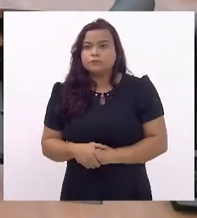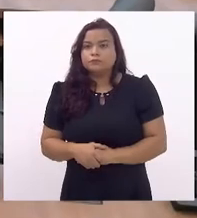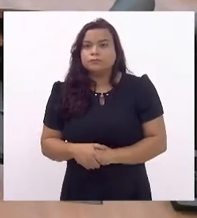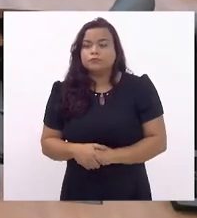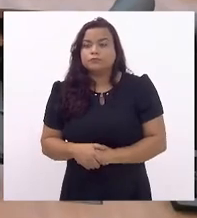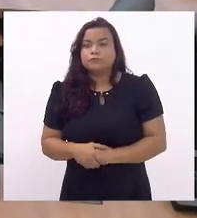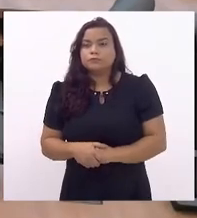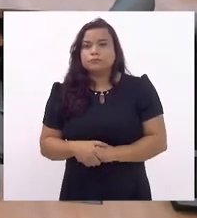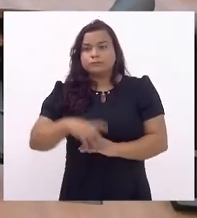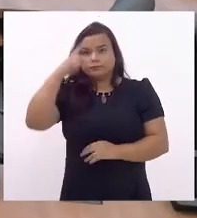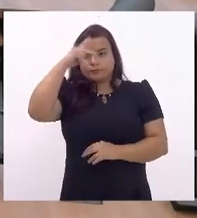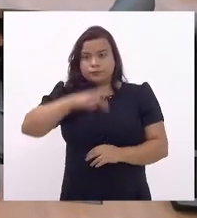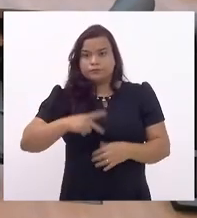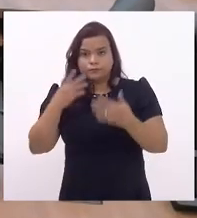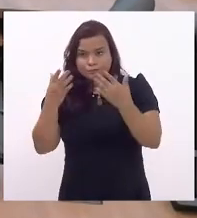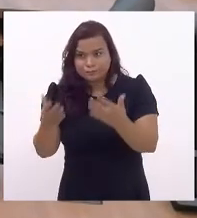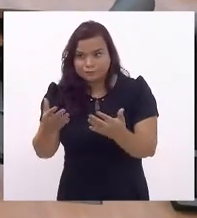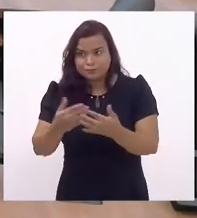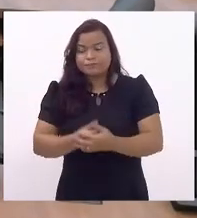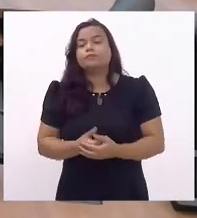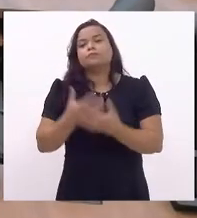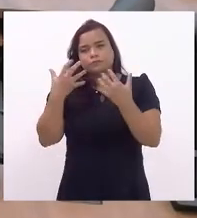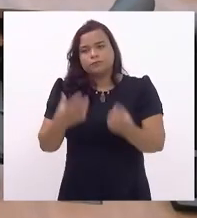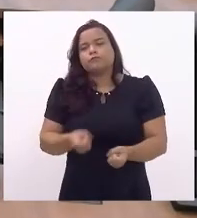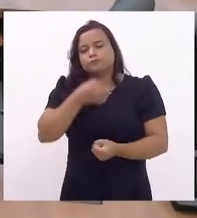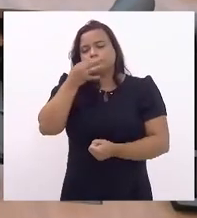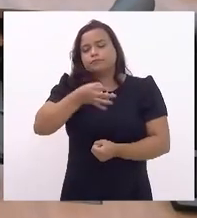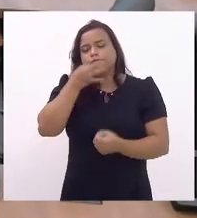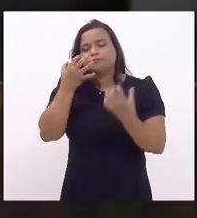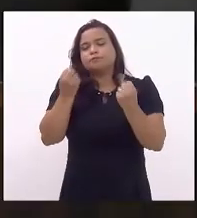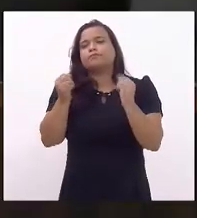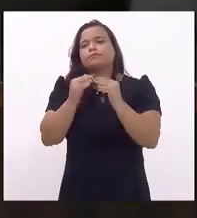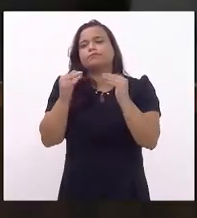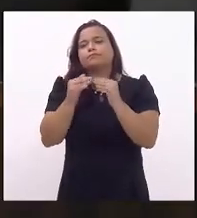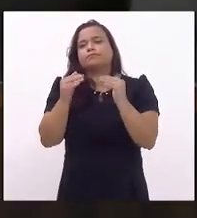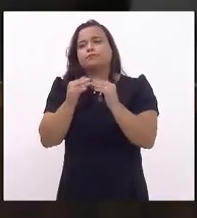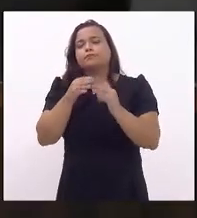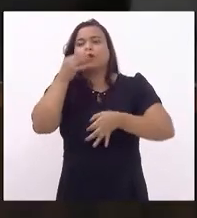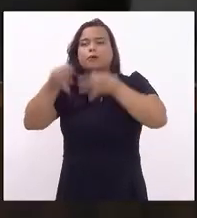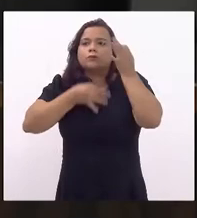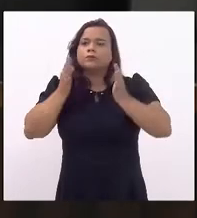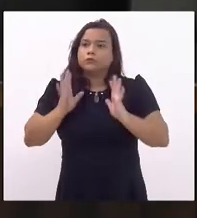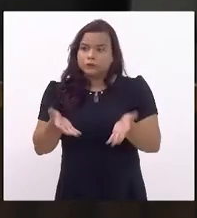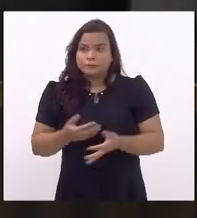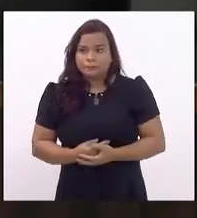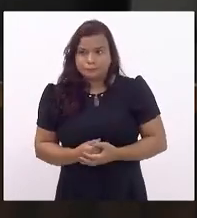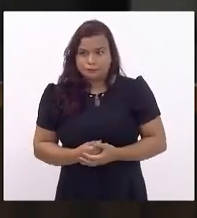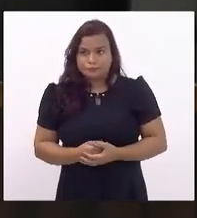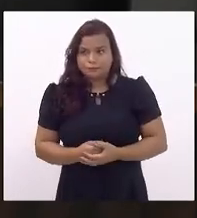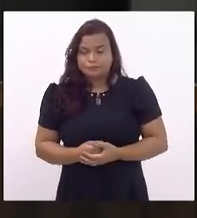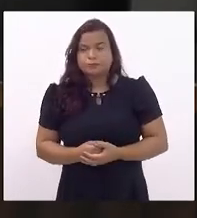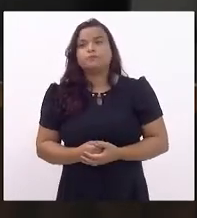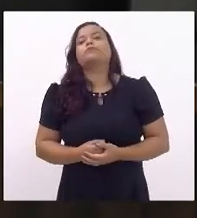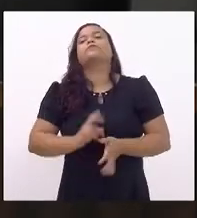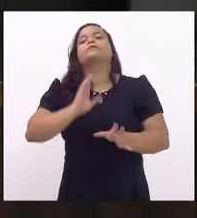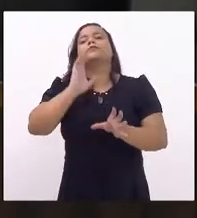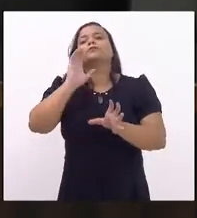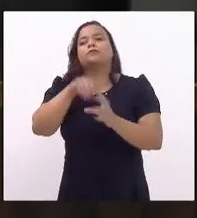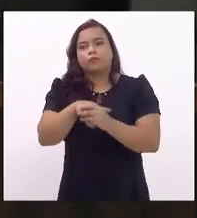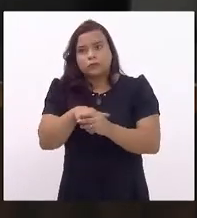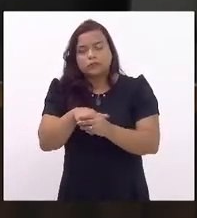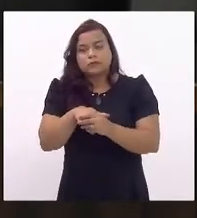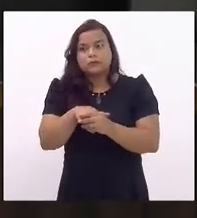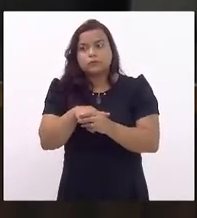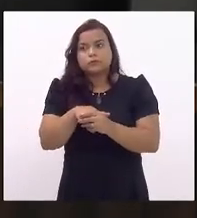Senhor Presidente, é o parecer a favorável. Os pareceres emitidos em votação